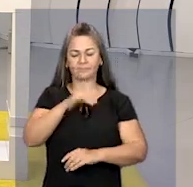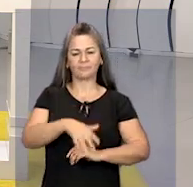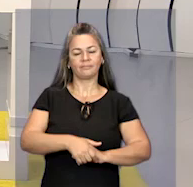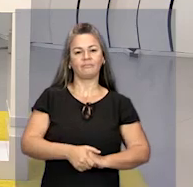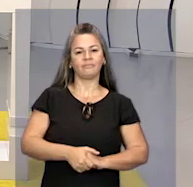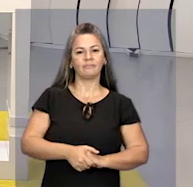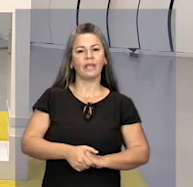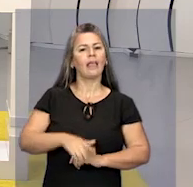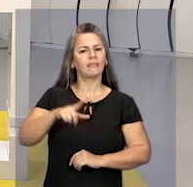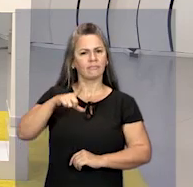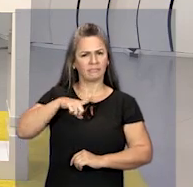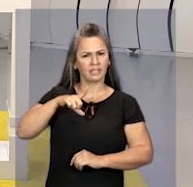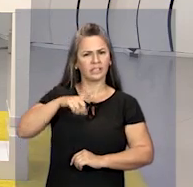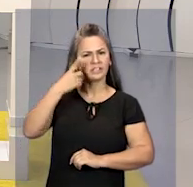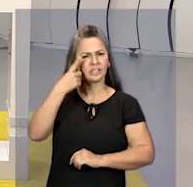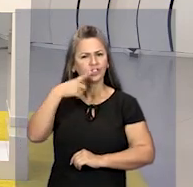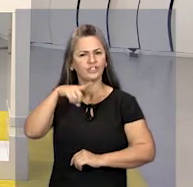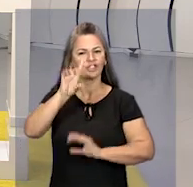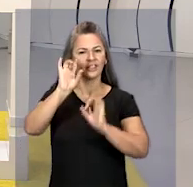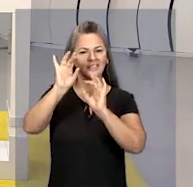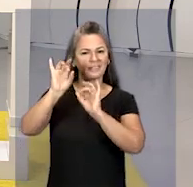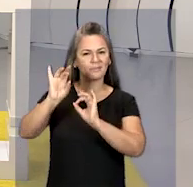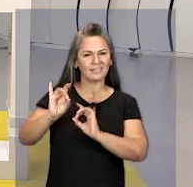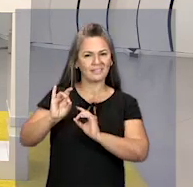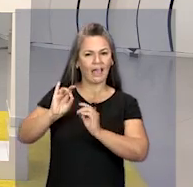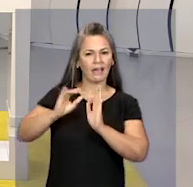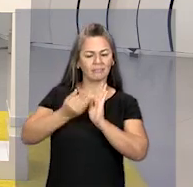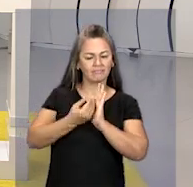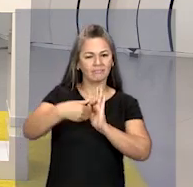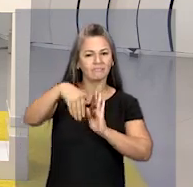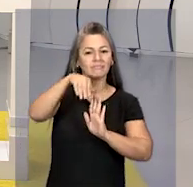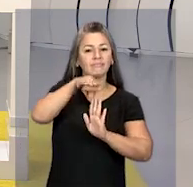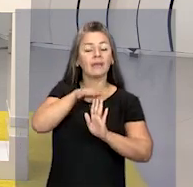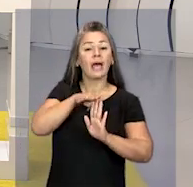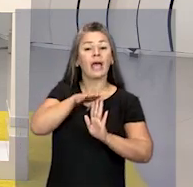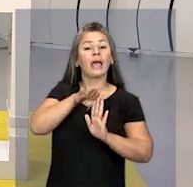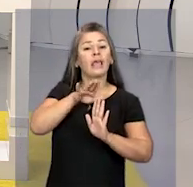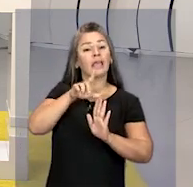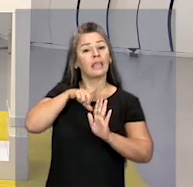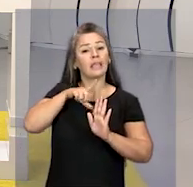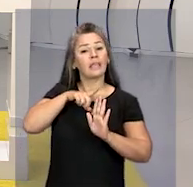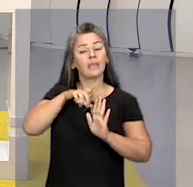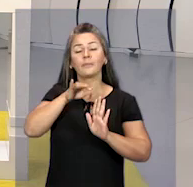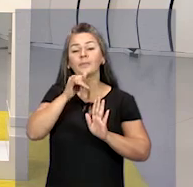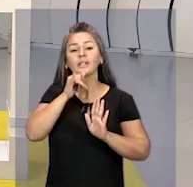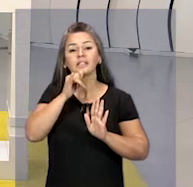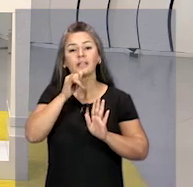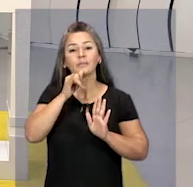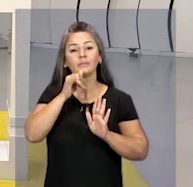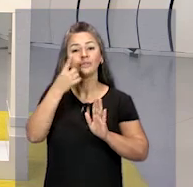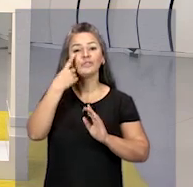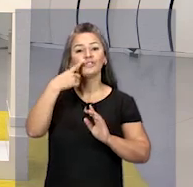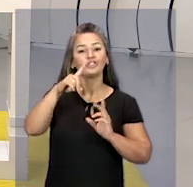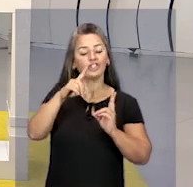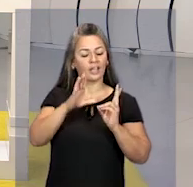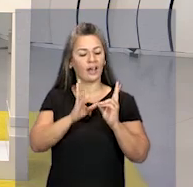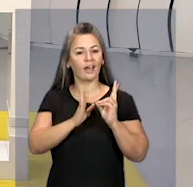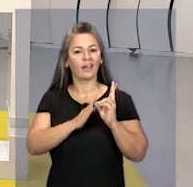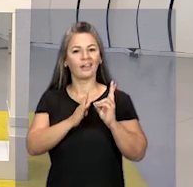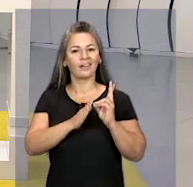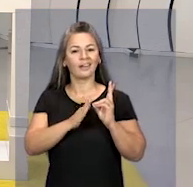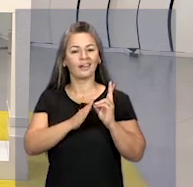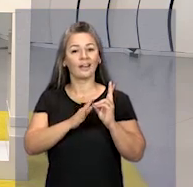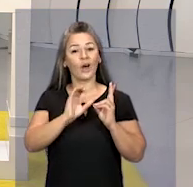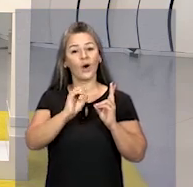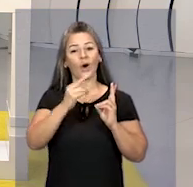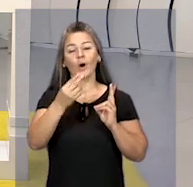algumas datas festivas, e as danças então elas aparecem nessas datas, o dia do índio, as quadrilhas,